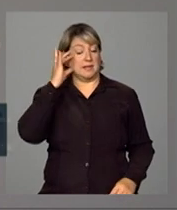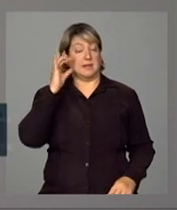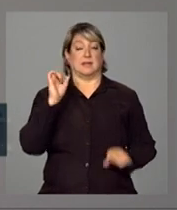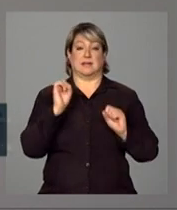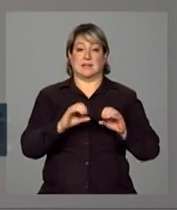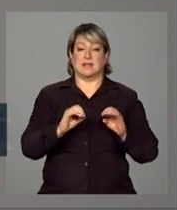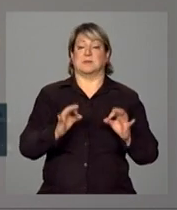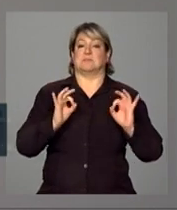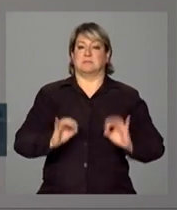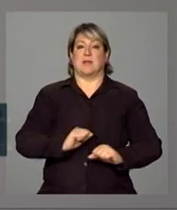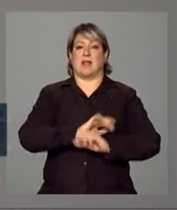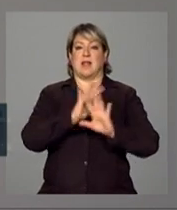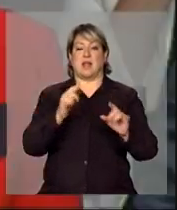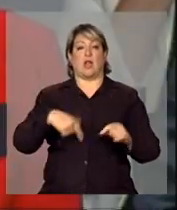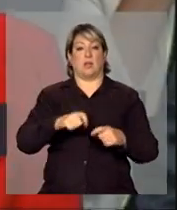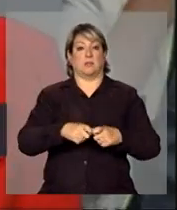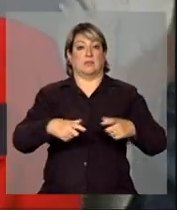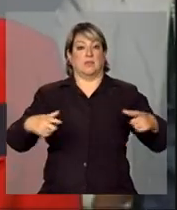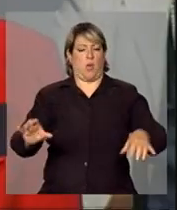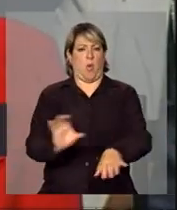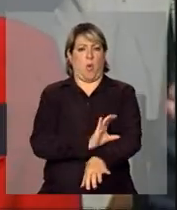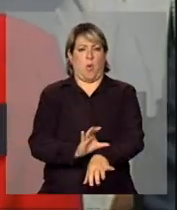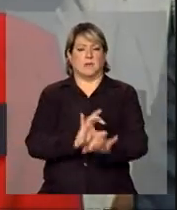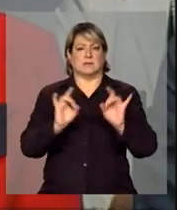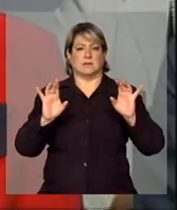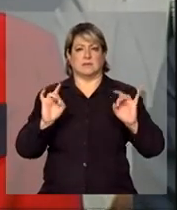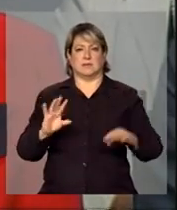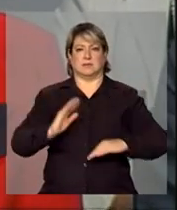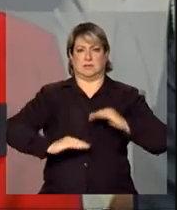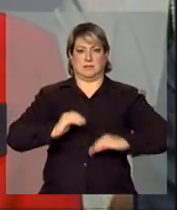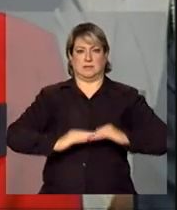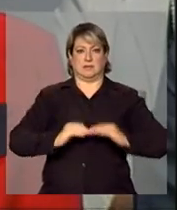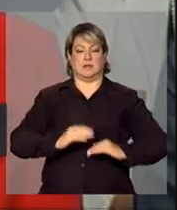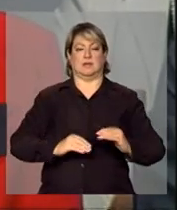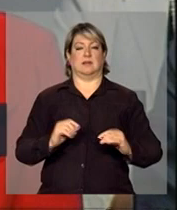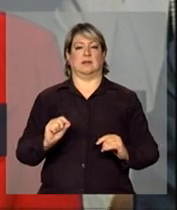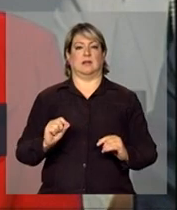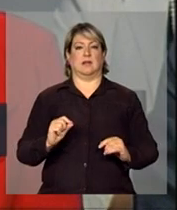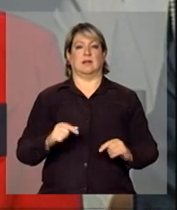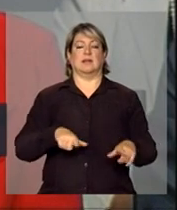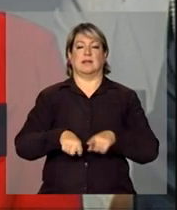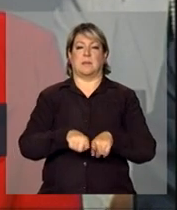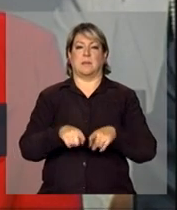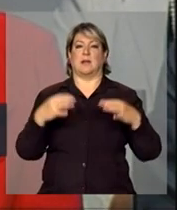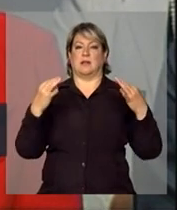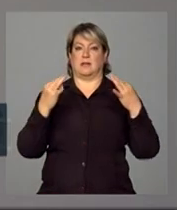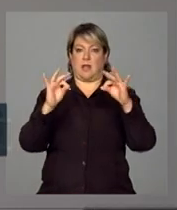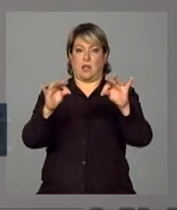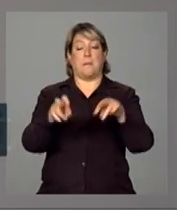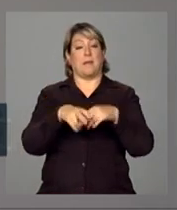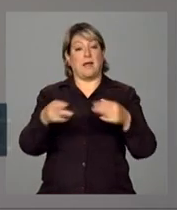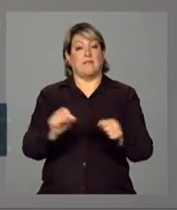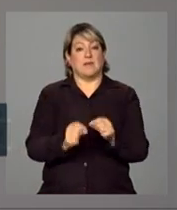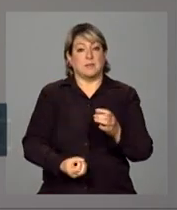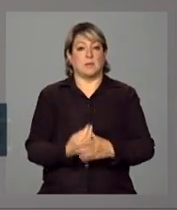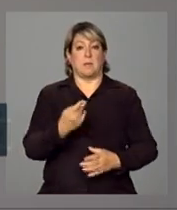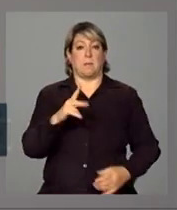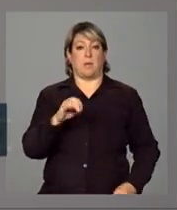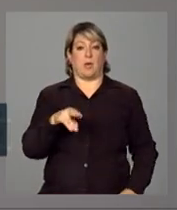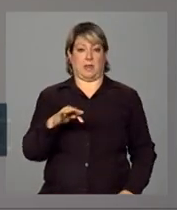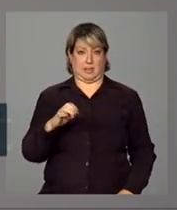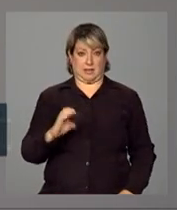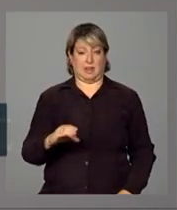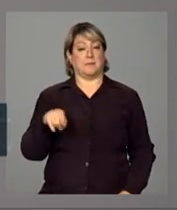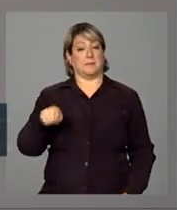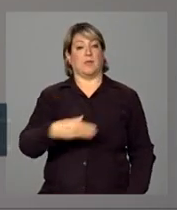Vamos expandir a oferta de cursos de qualificação profissional e tecnológica, e para isso criou o Pronatec. Com o Pronatec, o